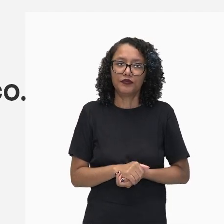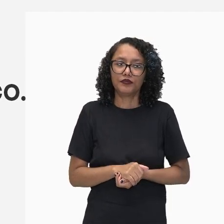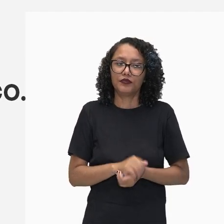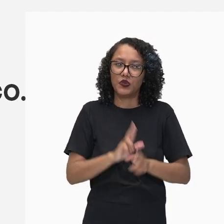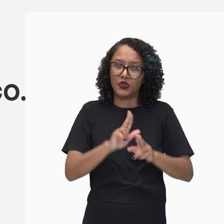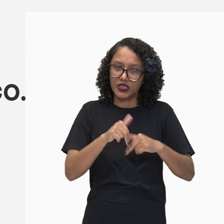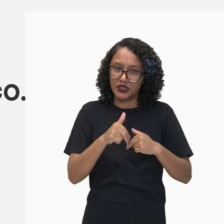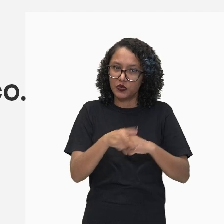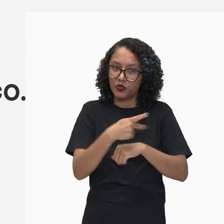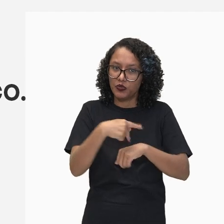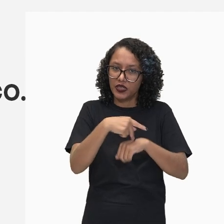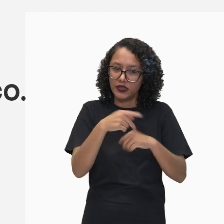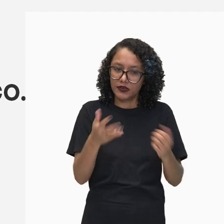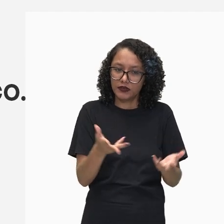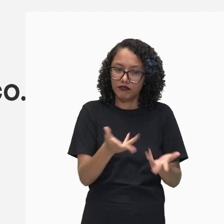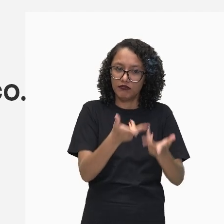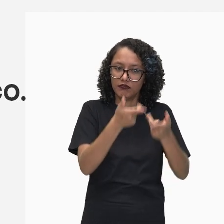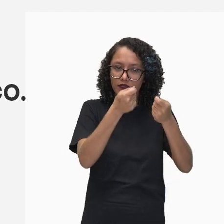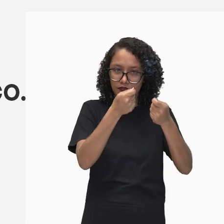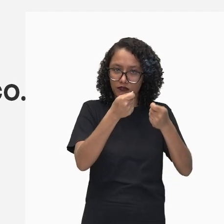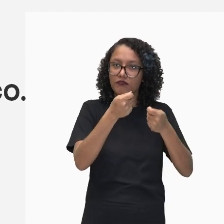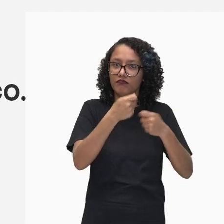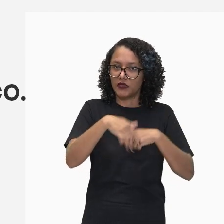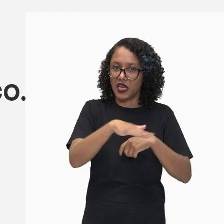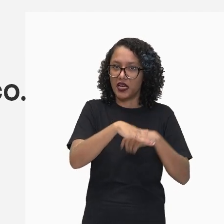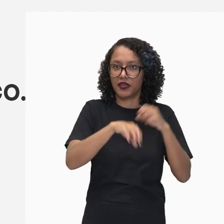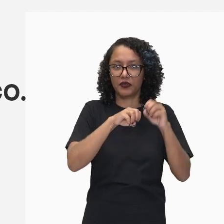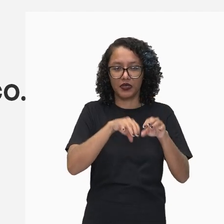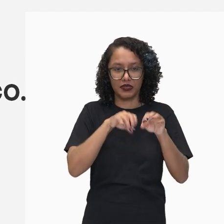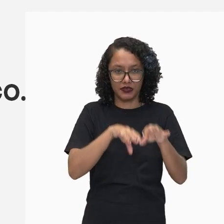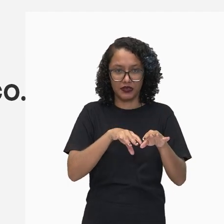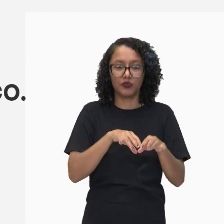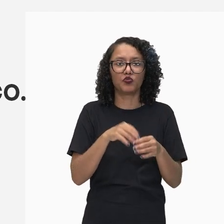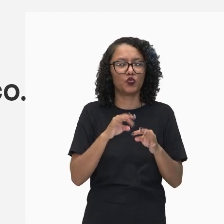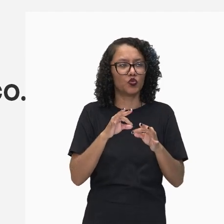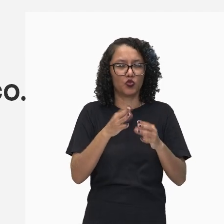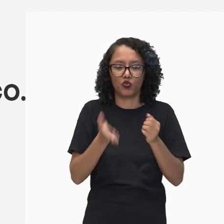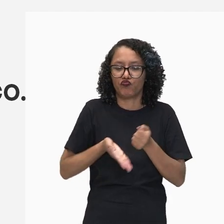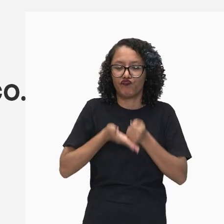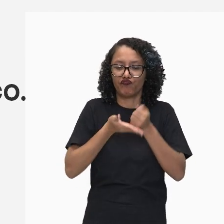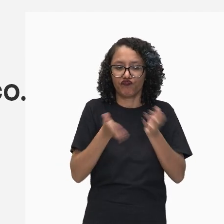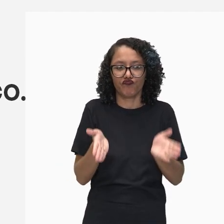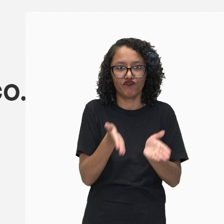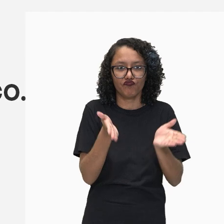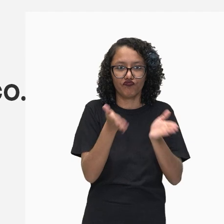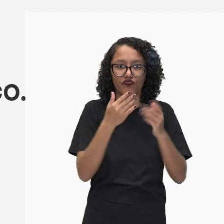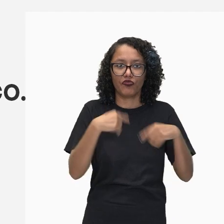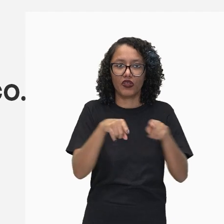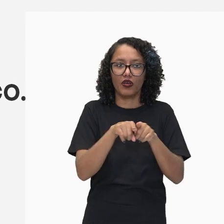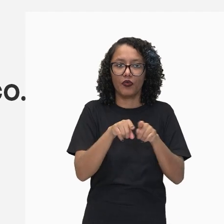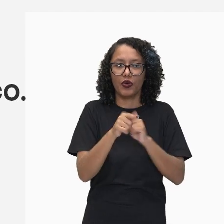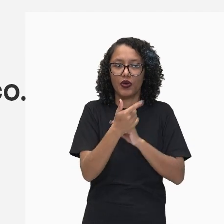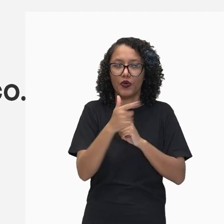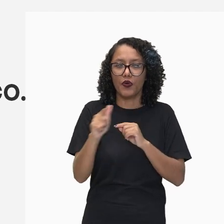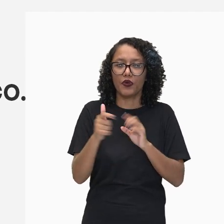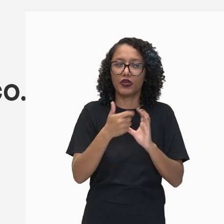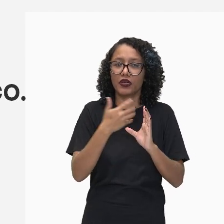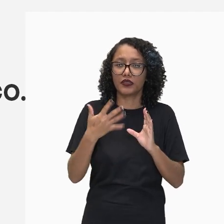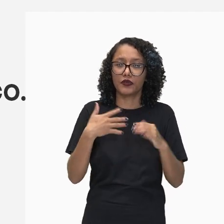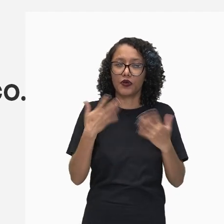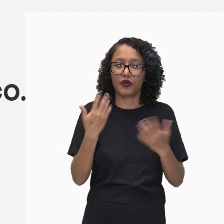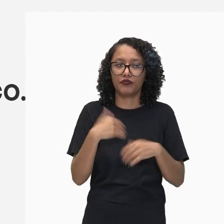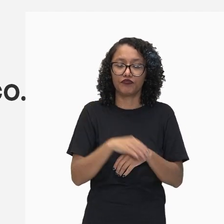cada vez mais a sua parte de educação, então realmente isso favoreceu muito. Outros fatores, como incentivo ao capital